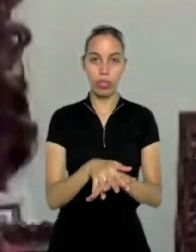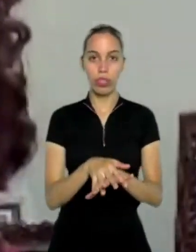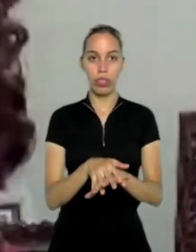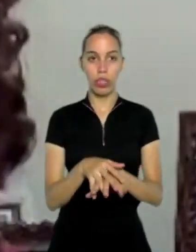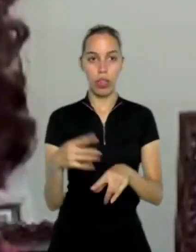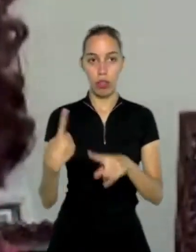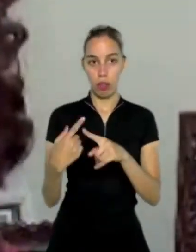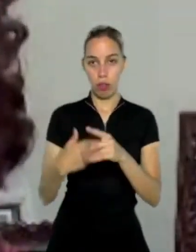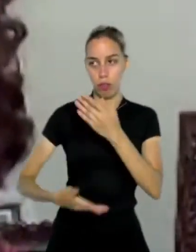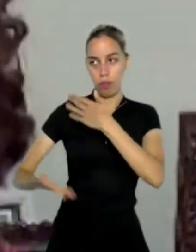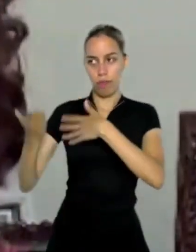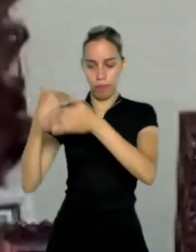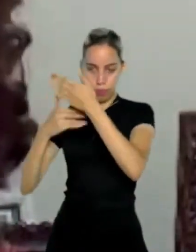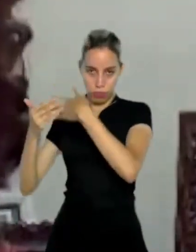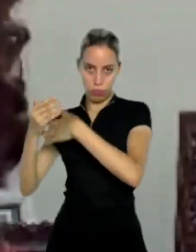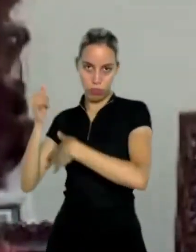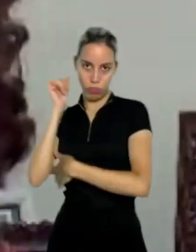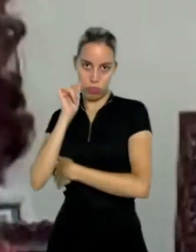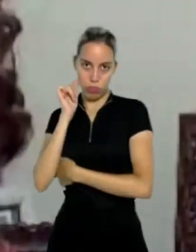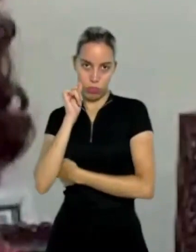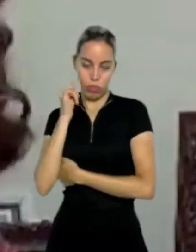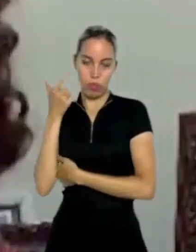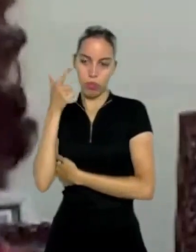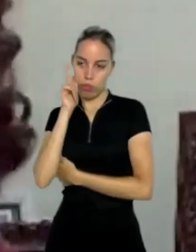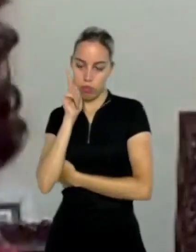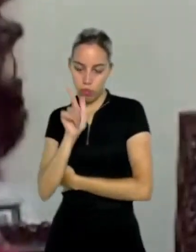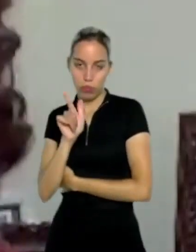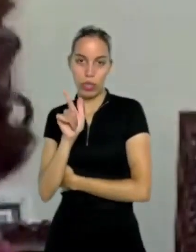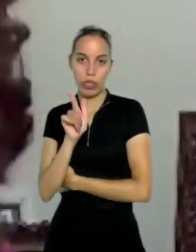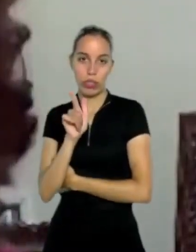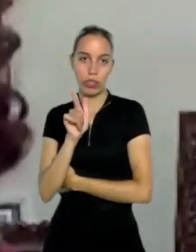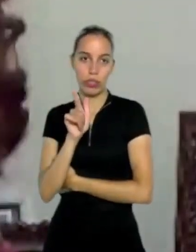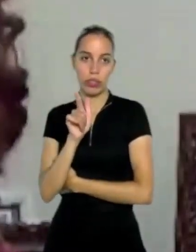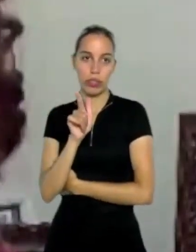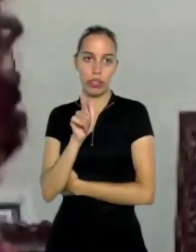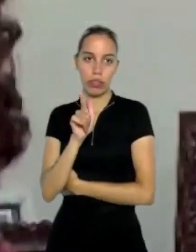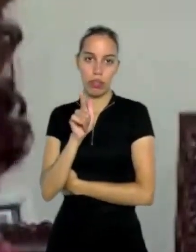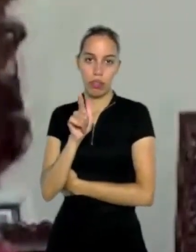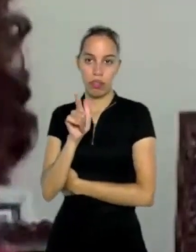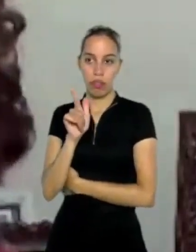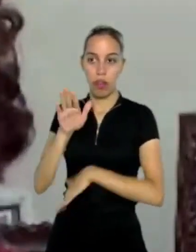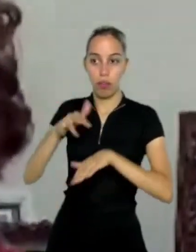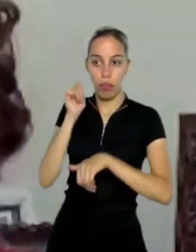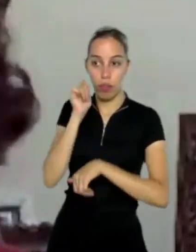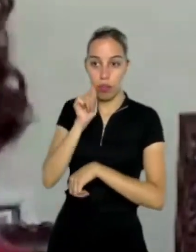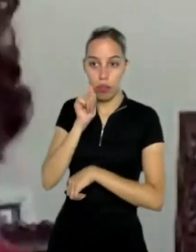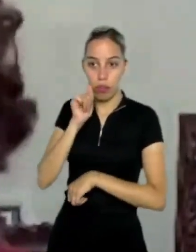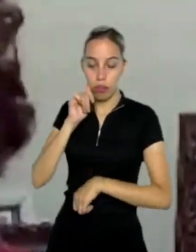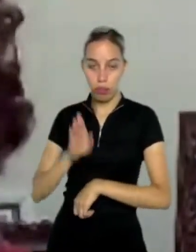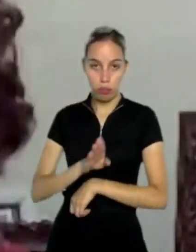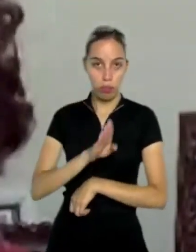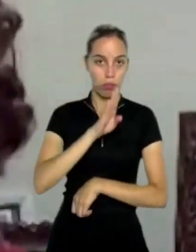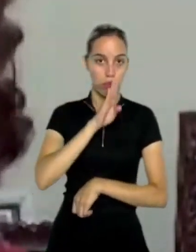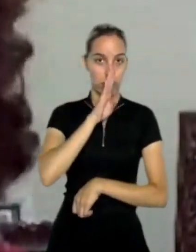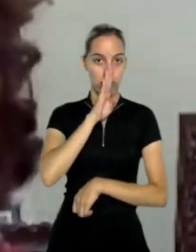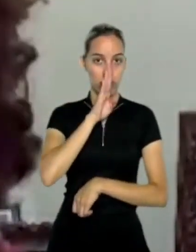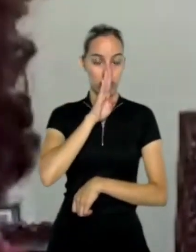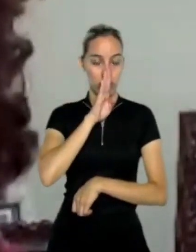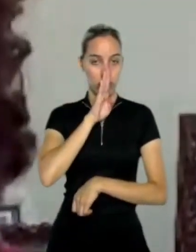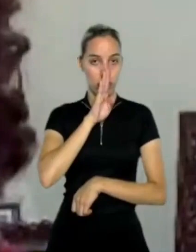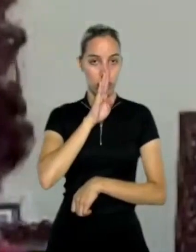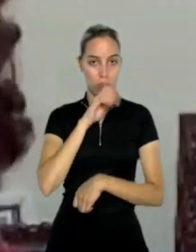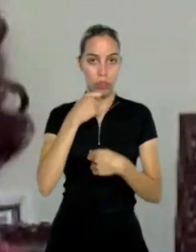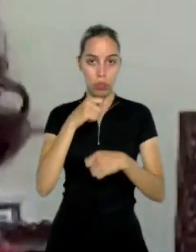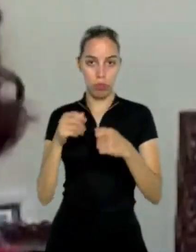antepassadas, né? Que cavaram esse caminho e foram silenciadas e tal, e não constam no cânone, né? Está havendo